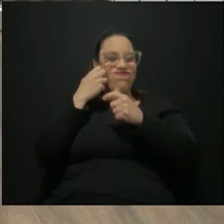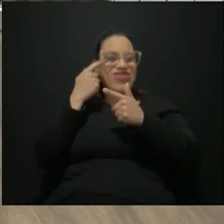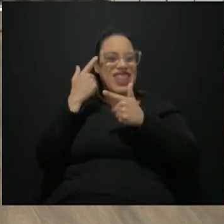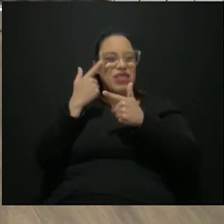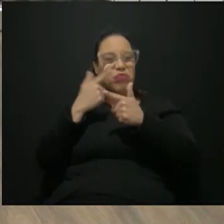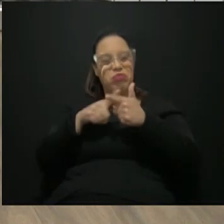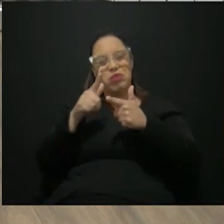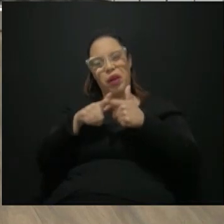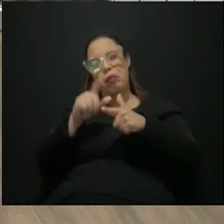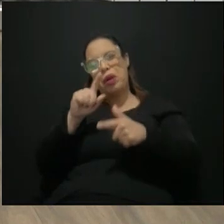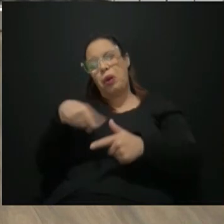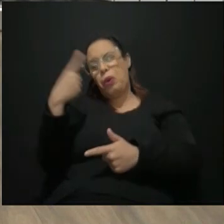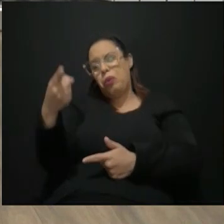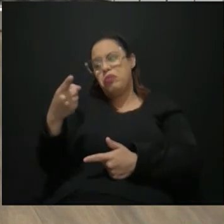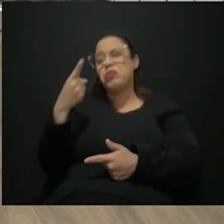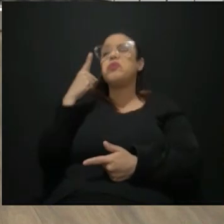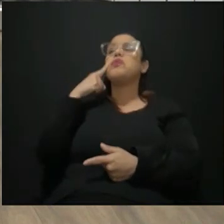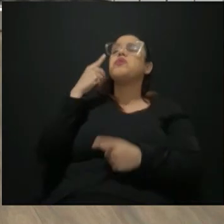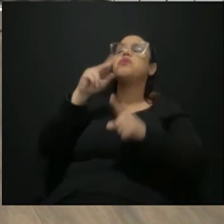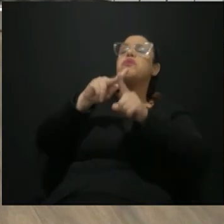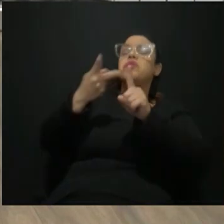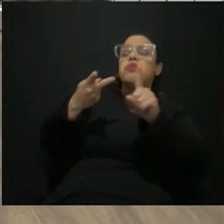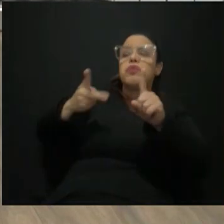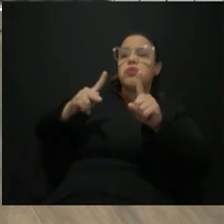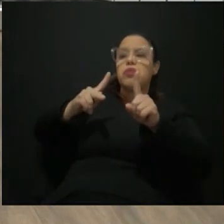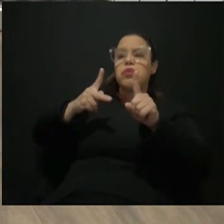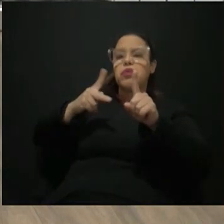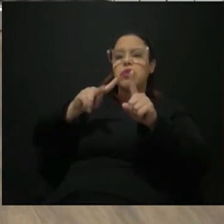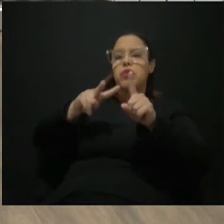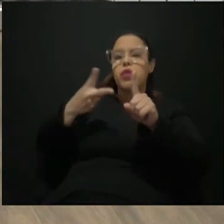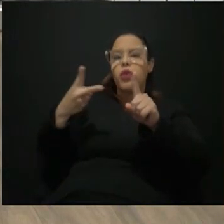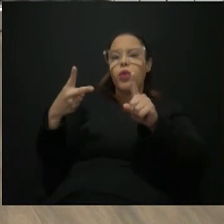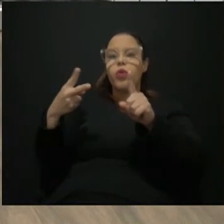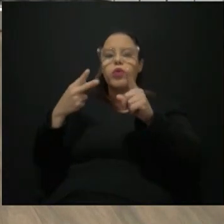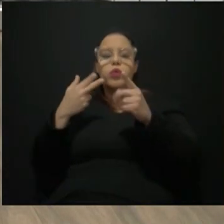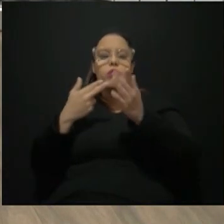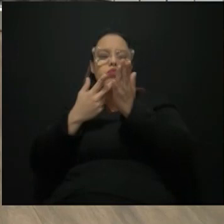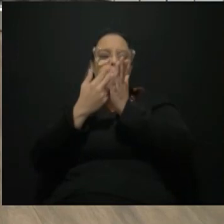a questão aí da estética, dos procedimentos cirúrgicos, né, das